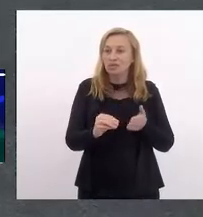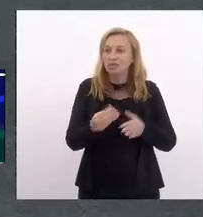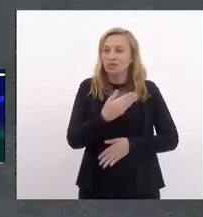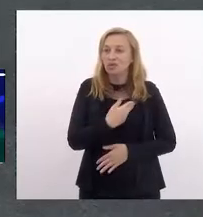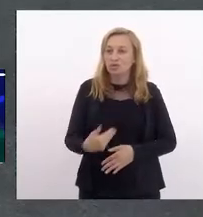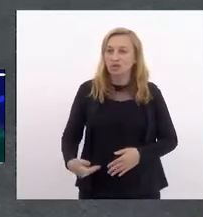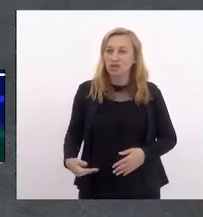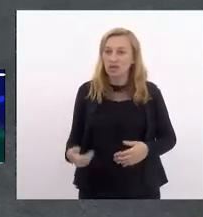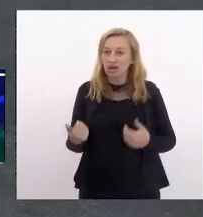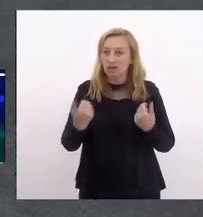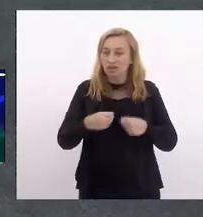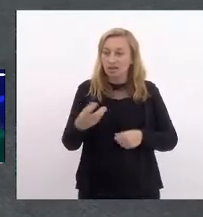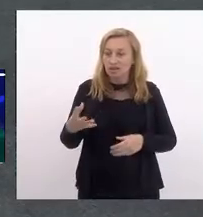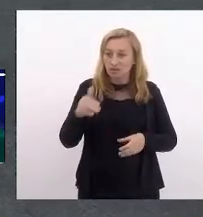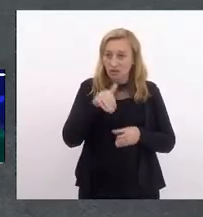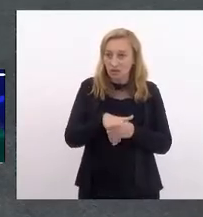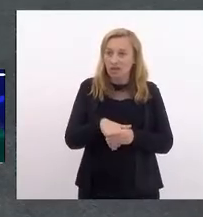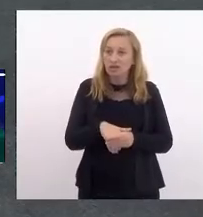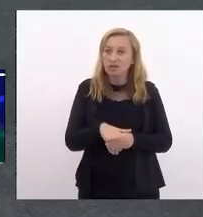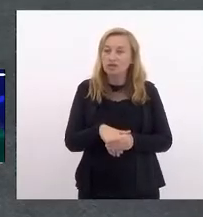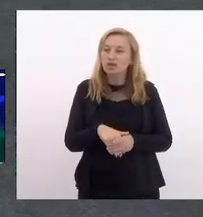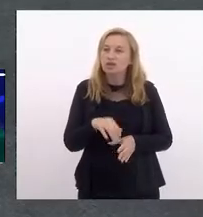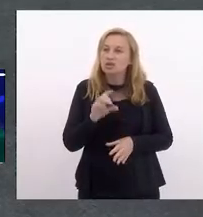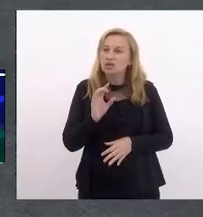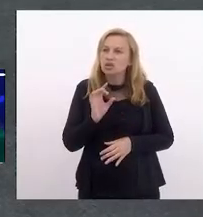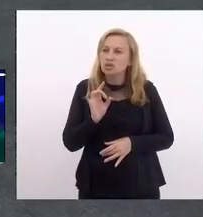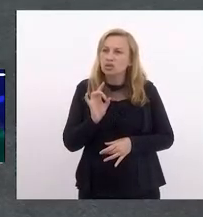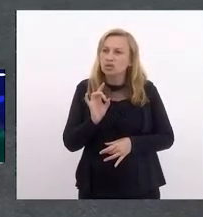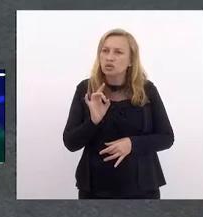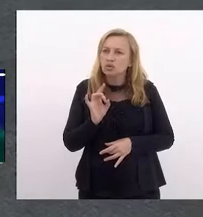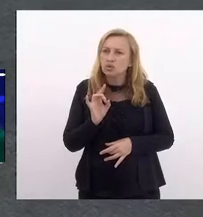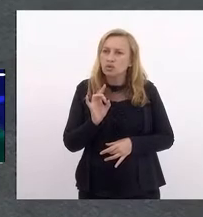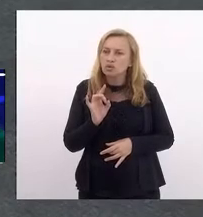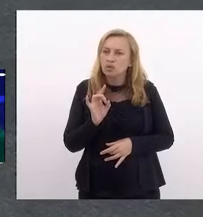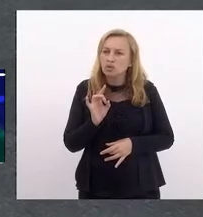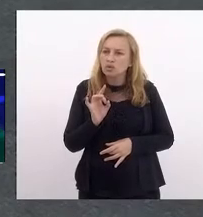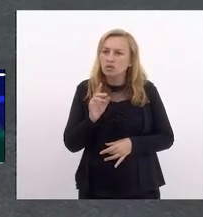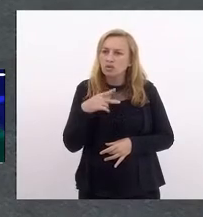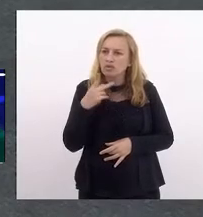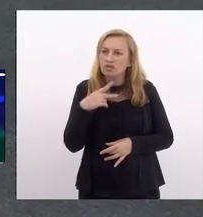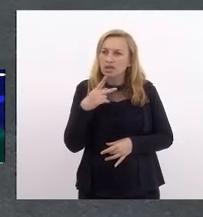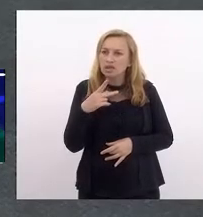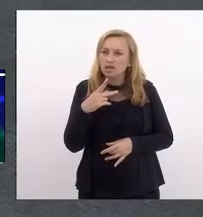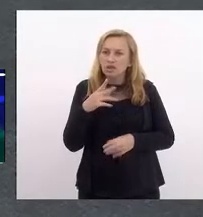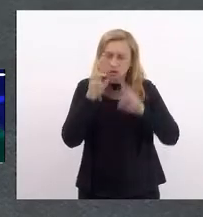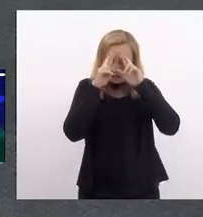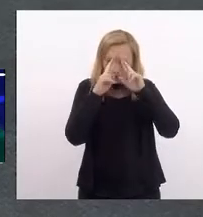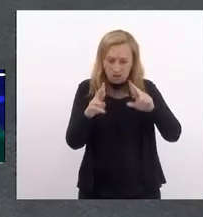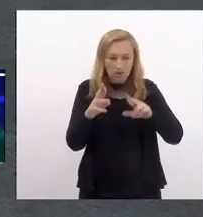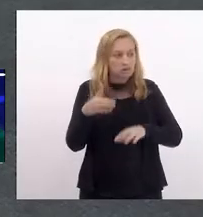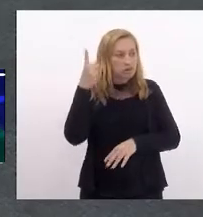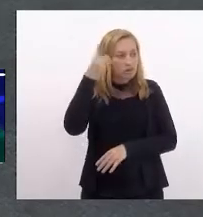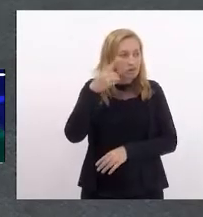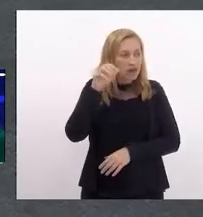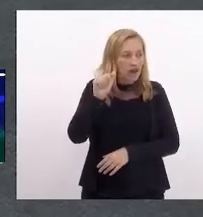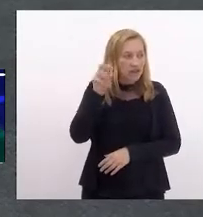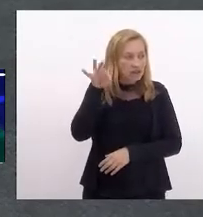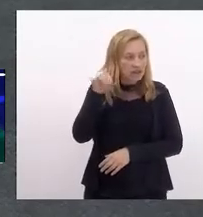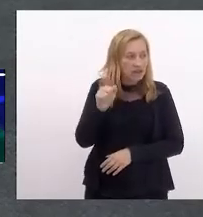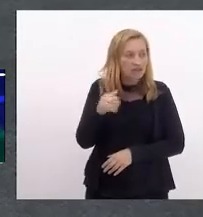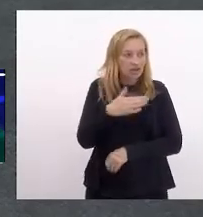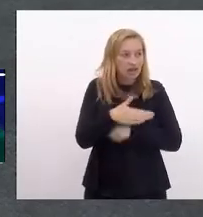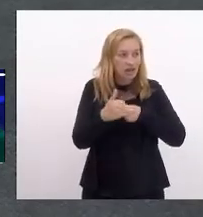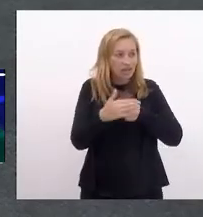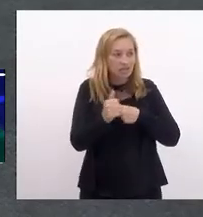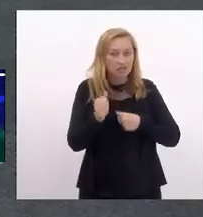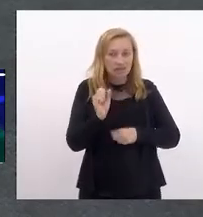e a gente precisa botar mas só fazendo aqui couro Eu Sempre respeitei o deputado Atlas tenho maior